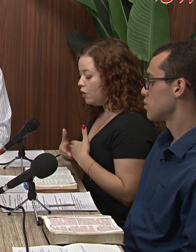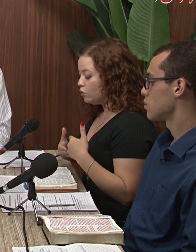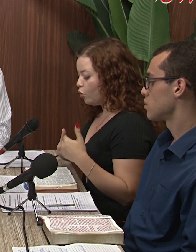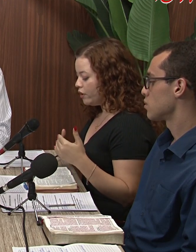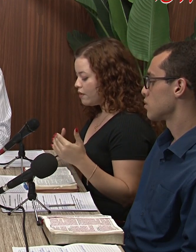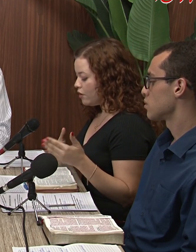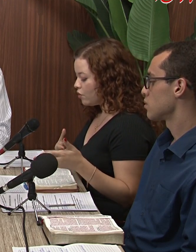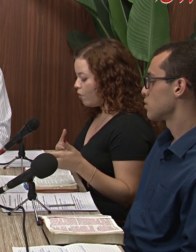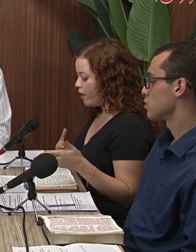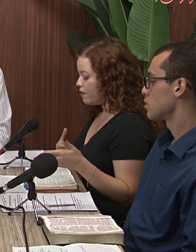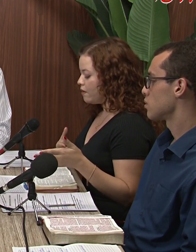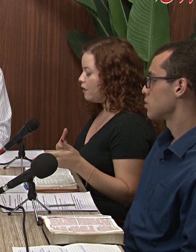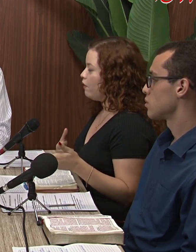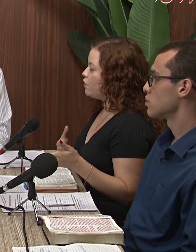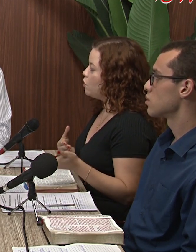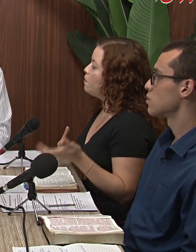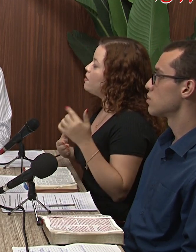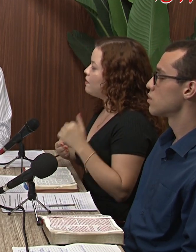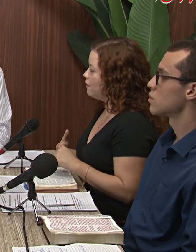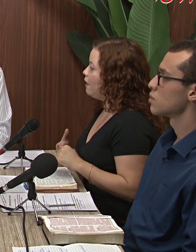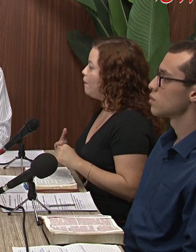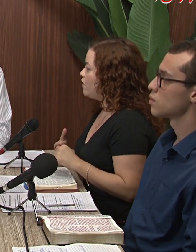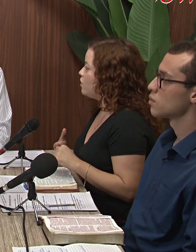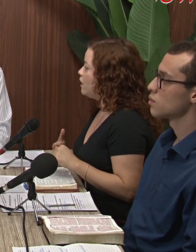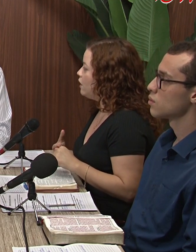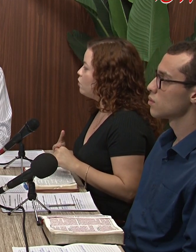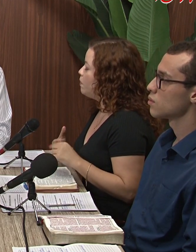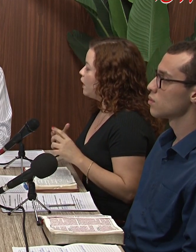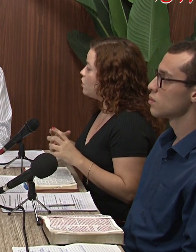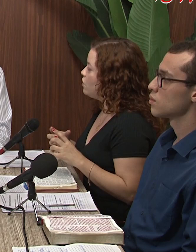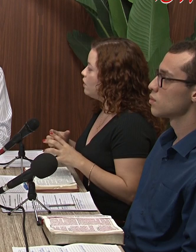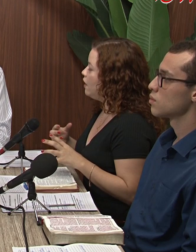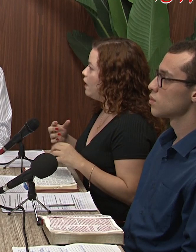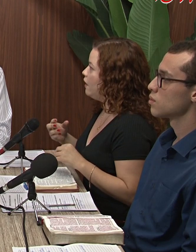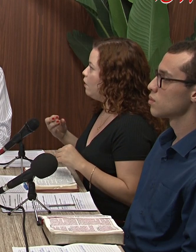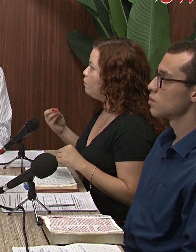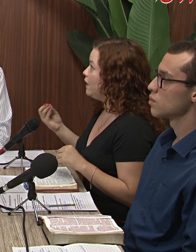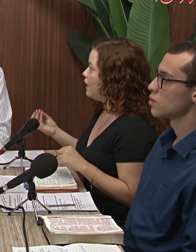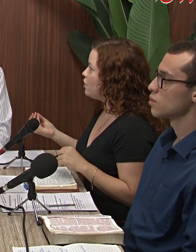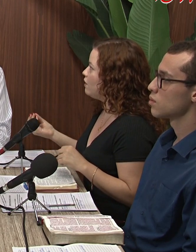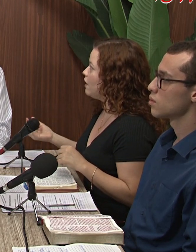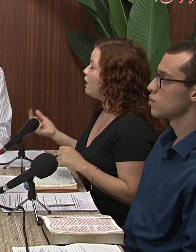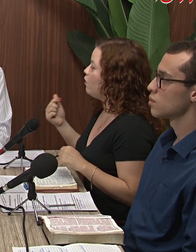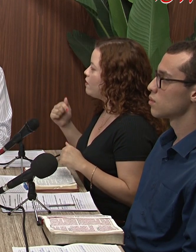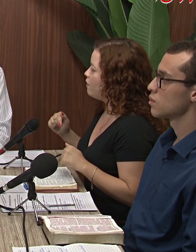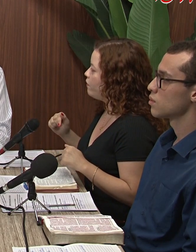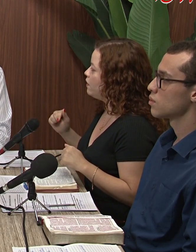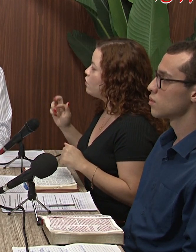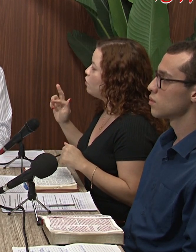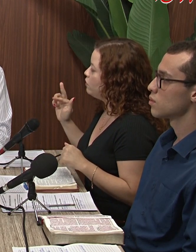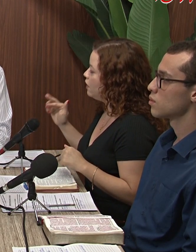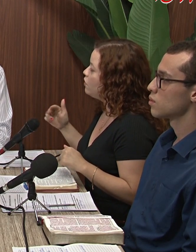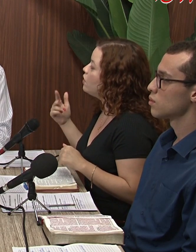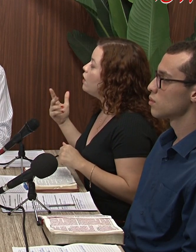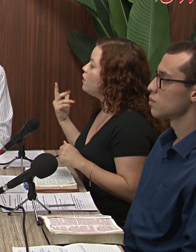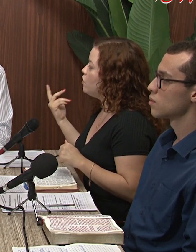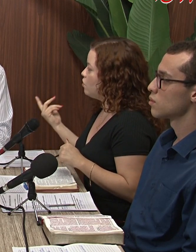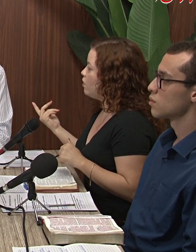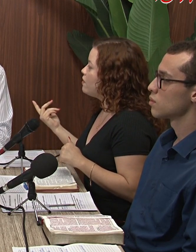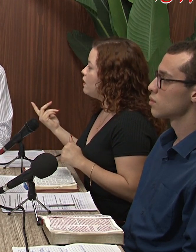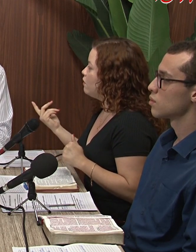discerne todas as coisas. Então a gente precisa ter a mente de Cristo para que a gente não deixe entrar na nossa vida as